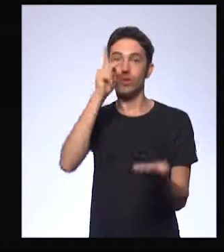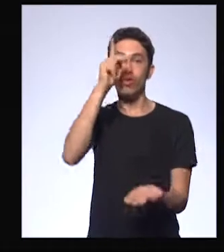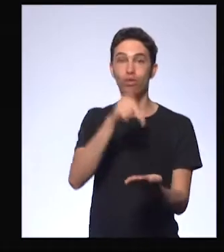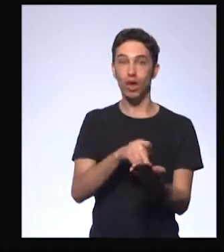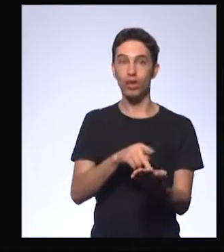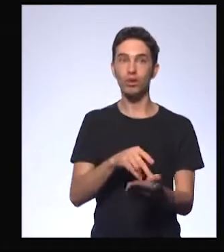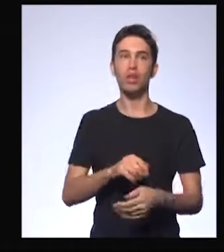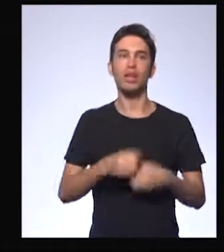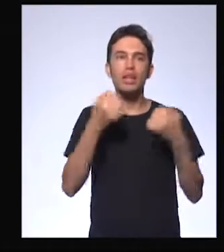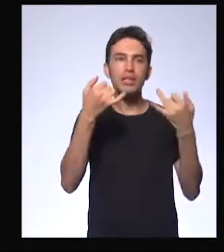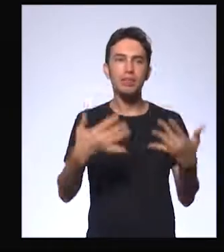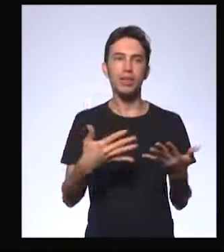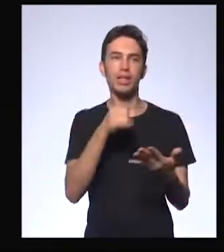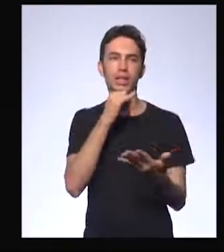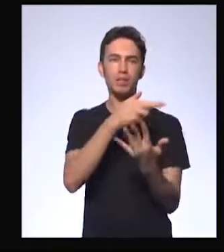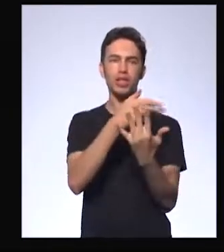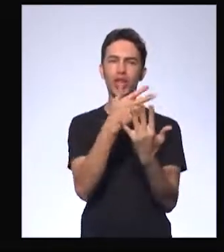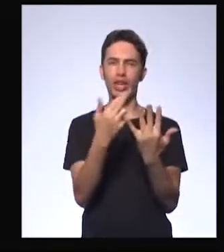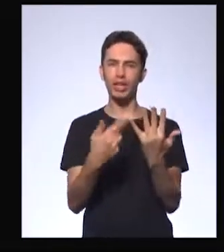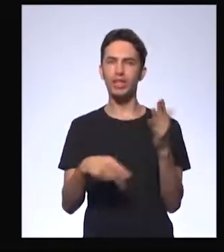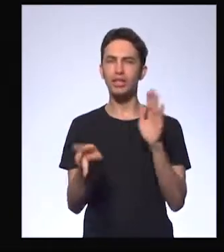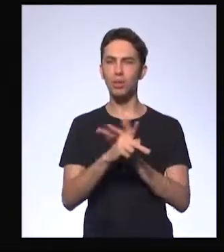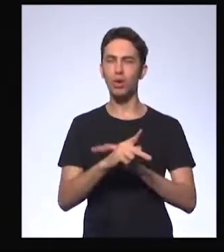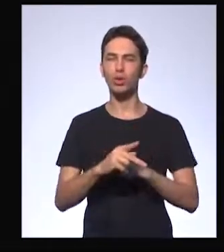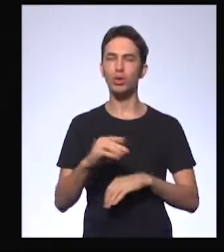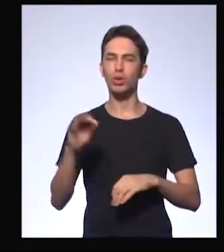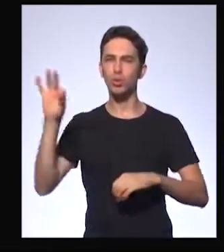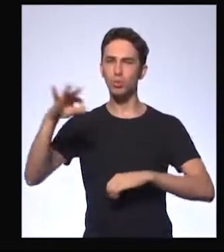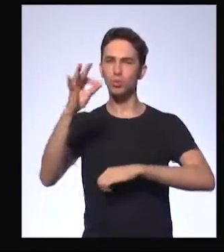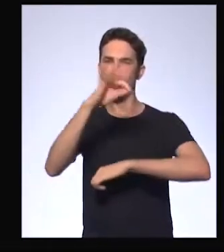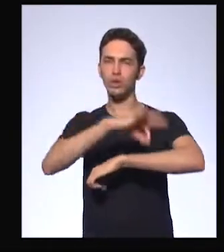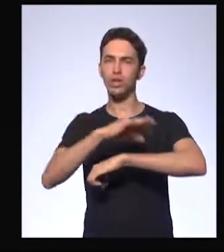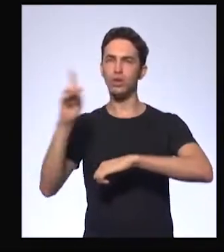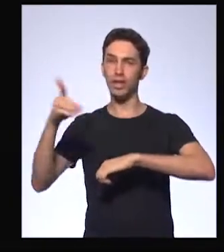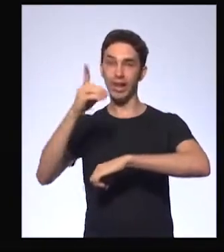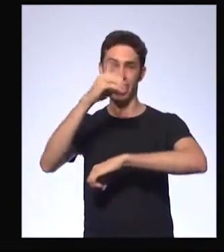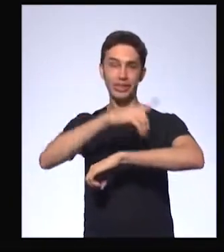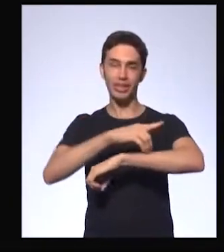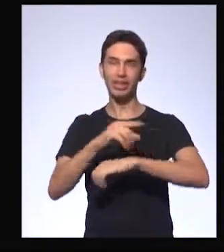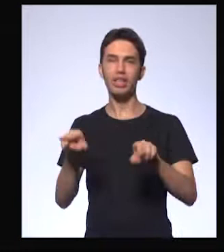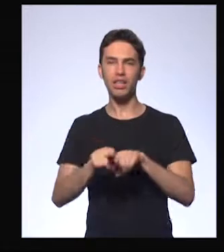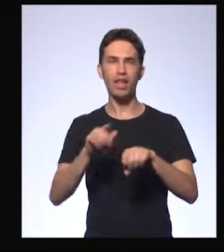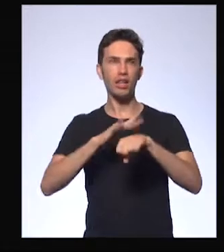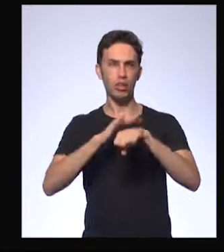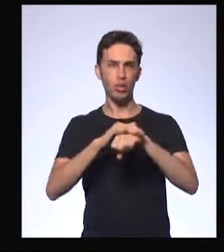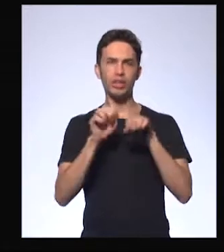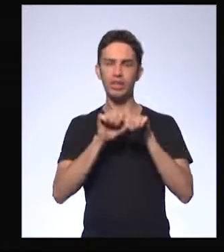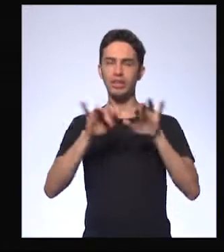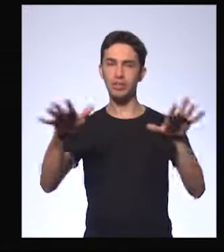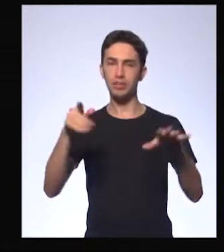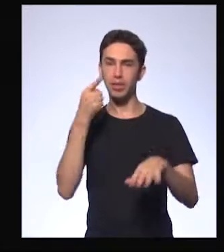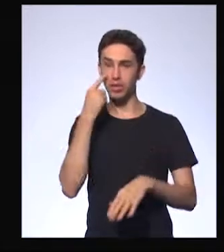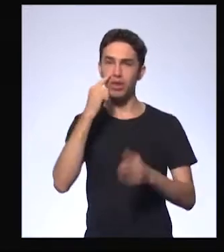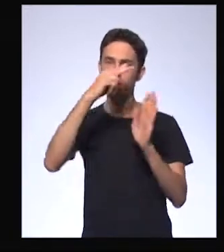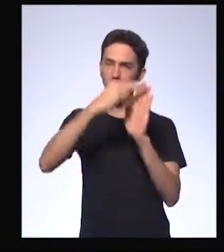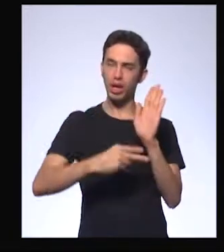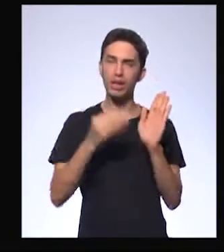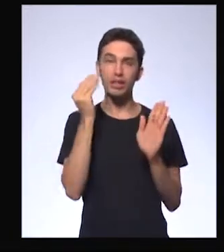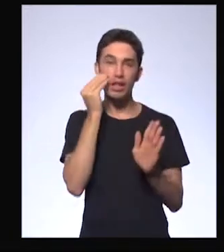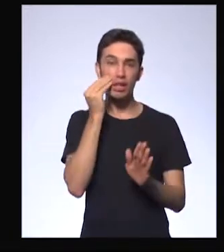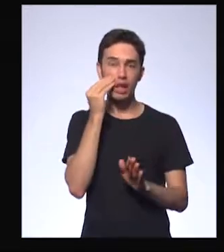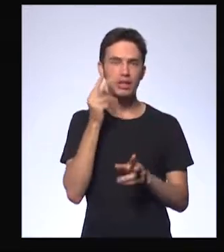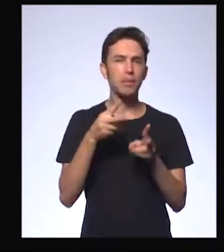gente algumas características do mosquito da dengue e da doença que ele transmite. Vamos ler e vamos tentar,